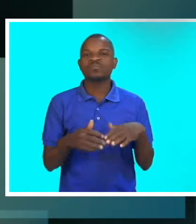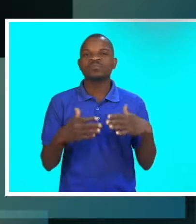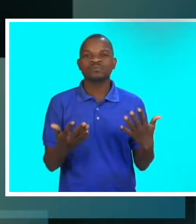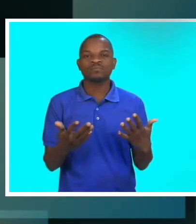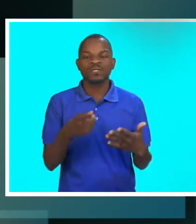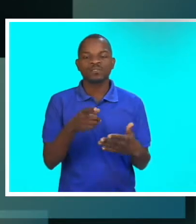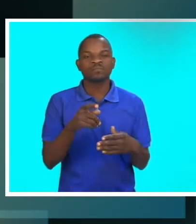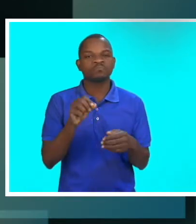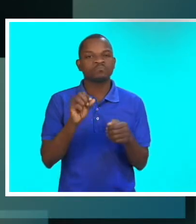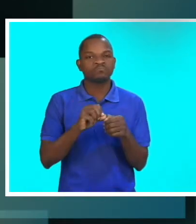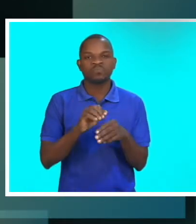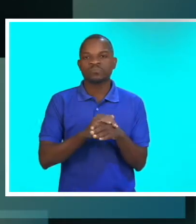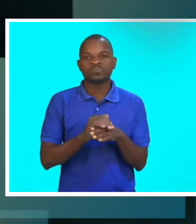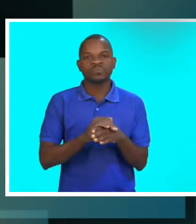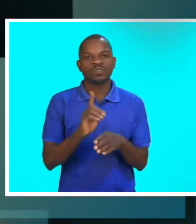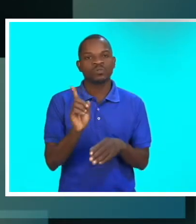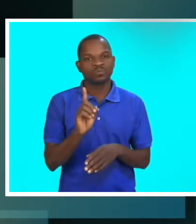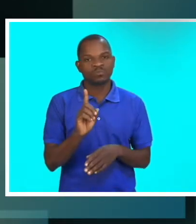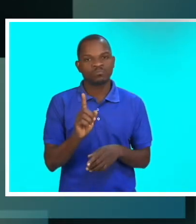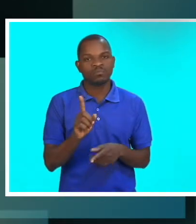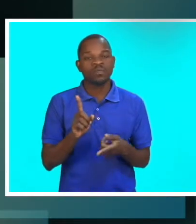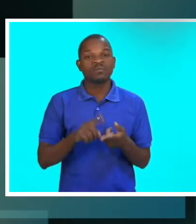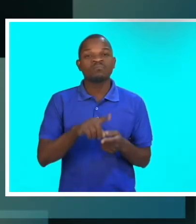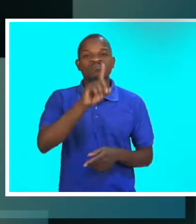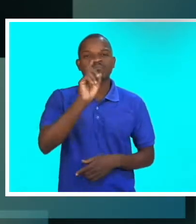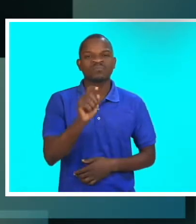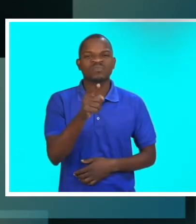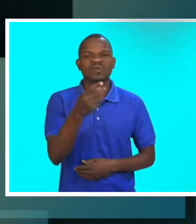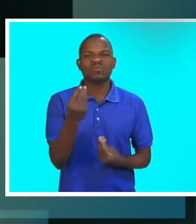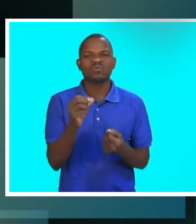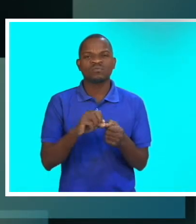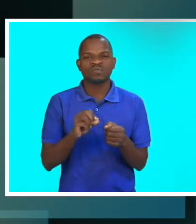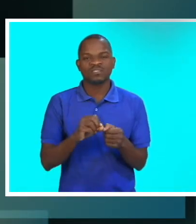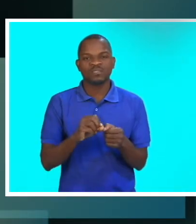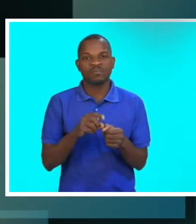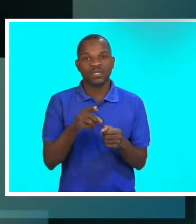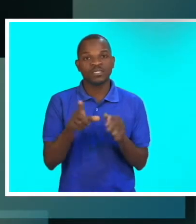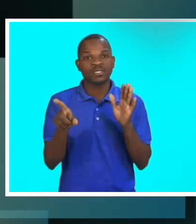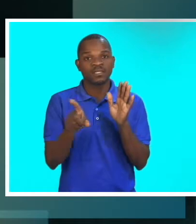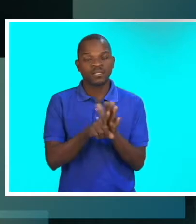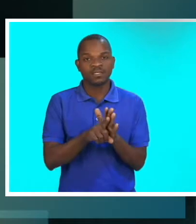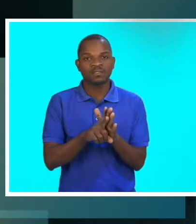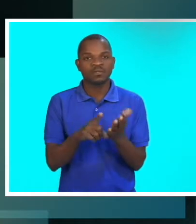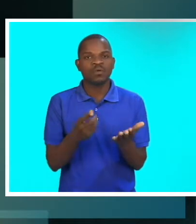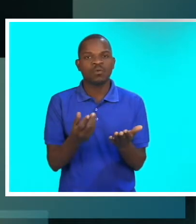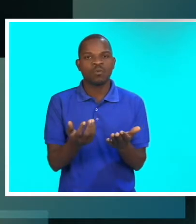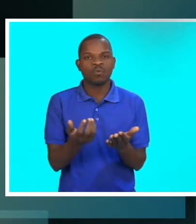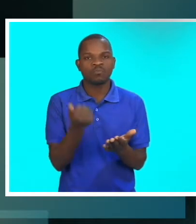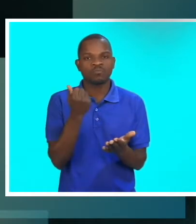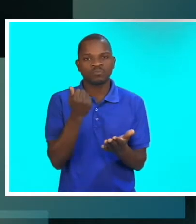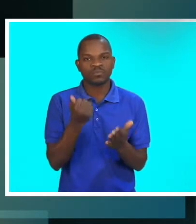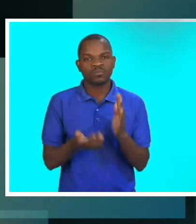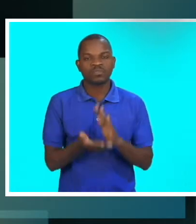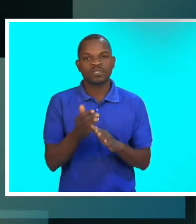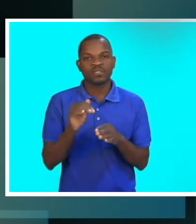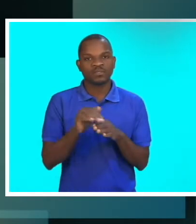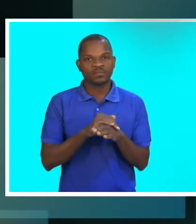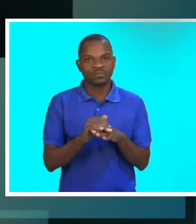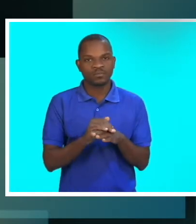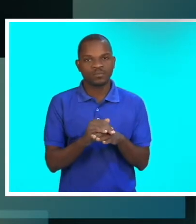art sendo assim por que acha que deve ser feito para que essas mesmas leis sejam implantadas no seu tempo